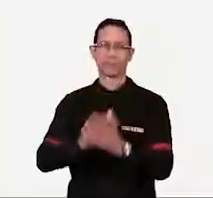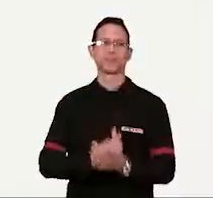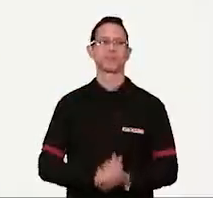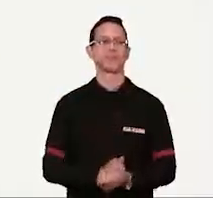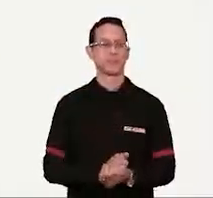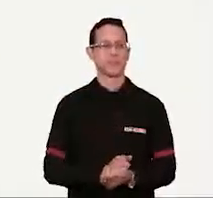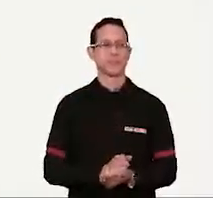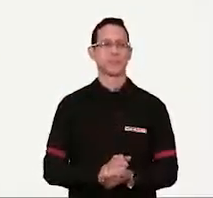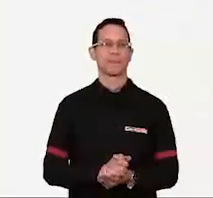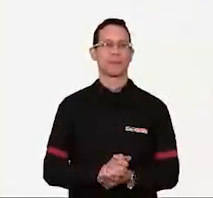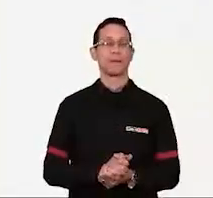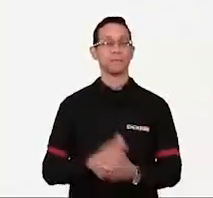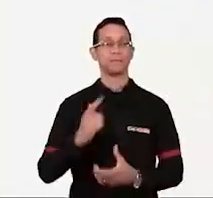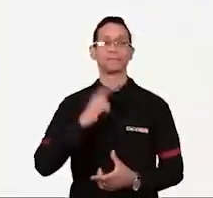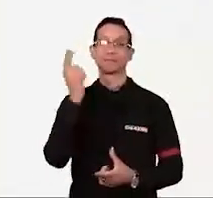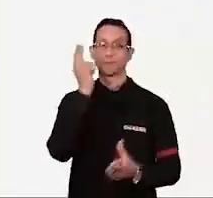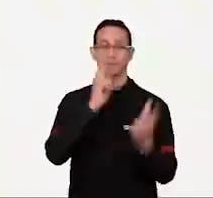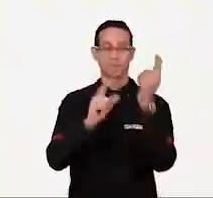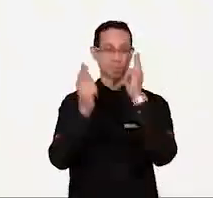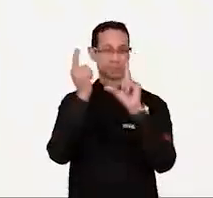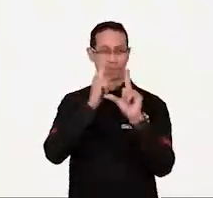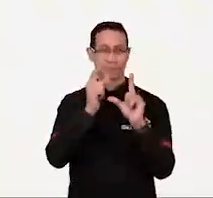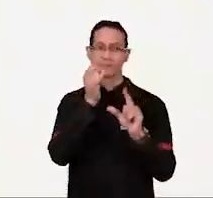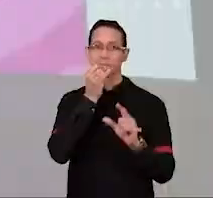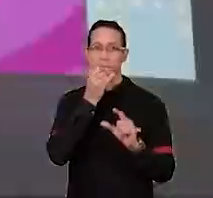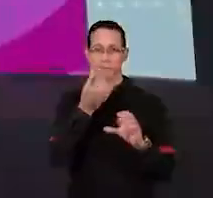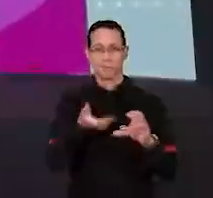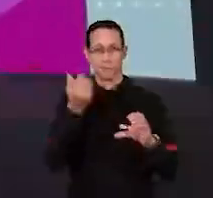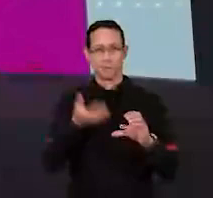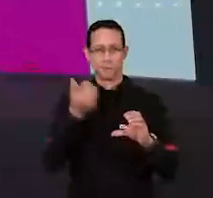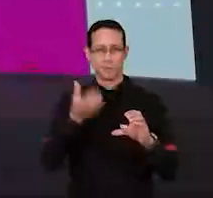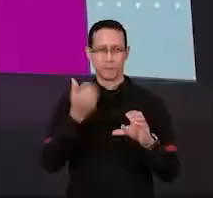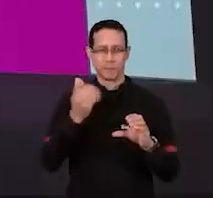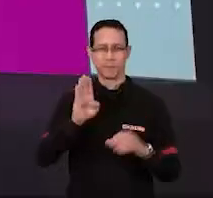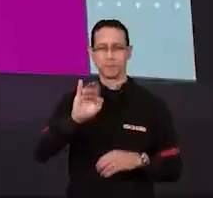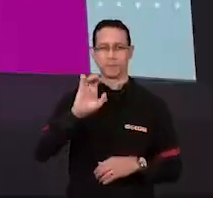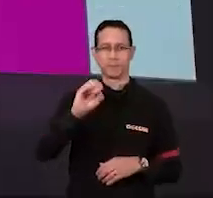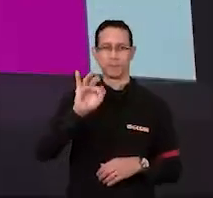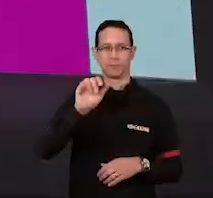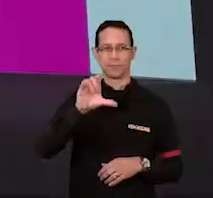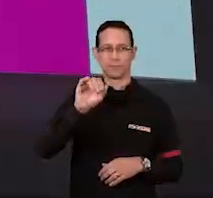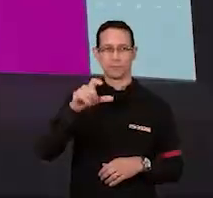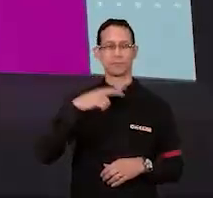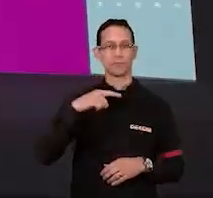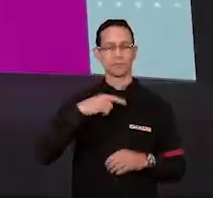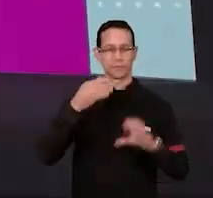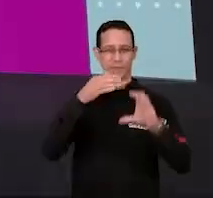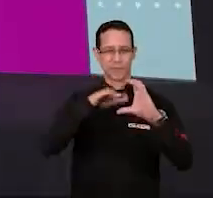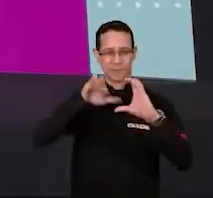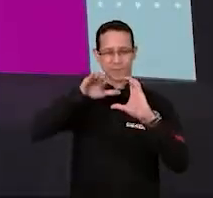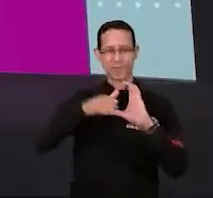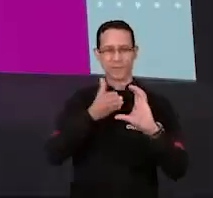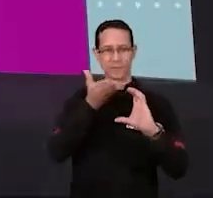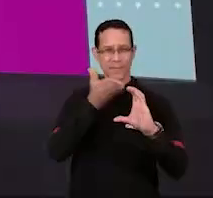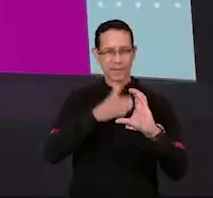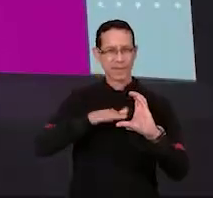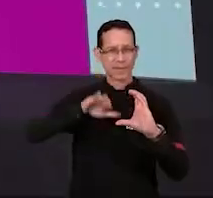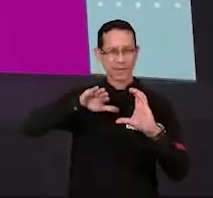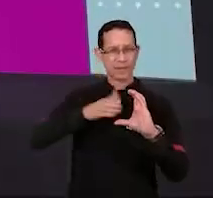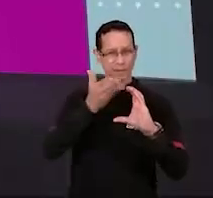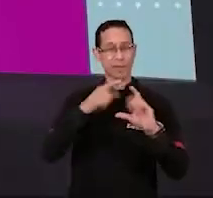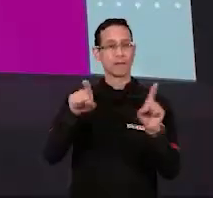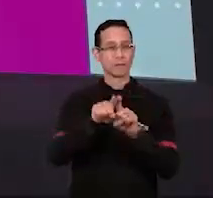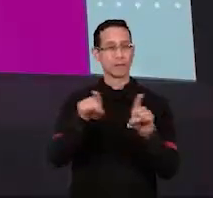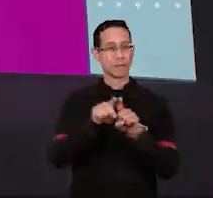que eu tenho tido sucesso quando eu não só lavo o biofilme, eu escarifico a parede. Porque, na